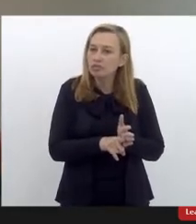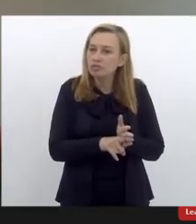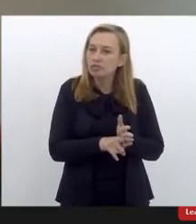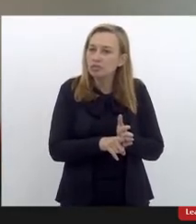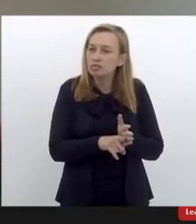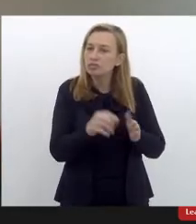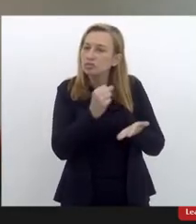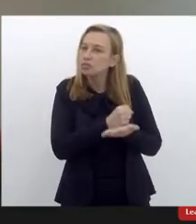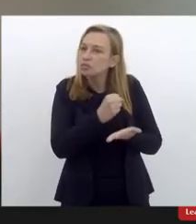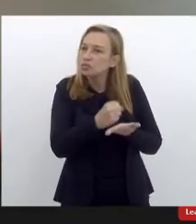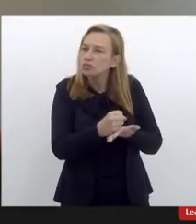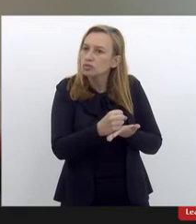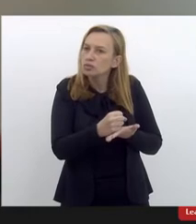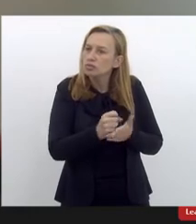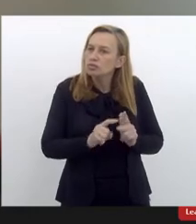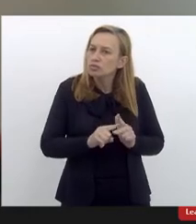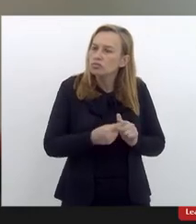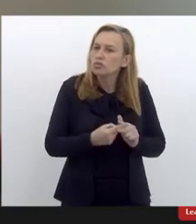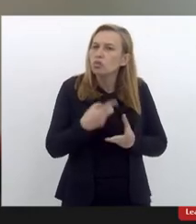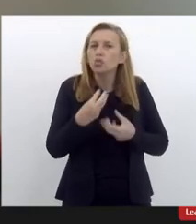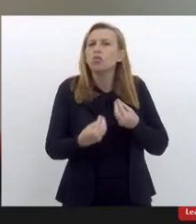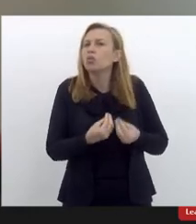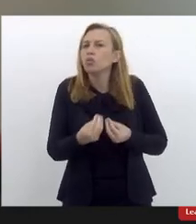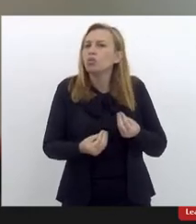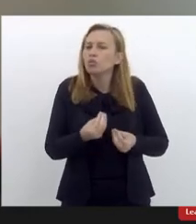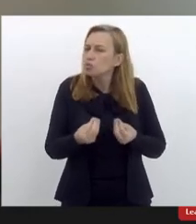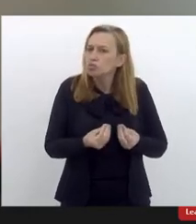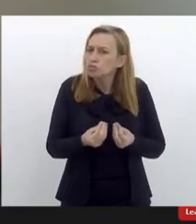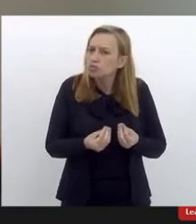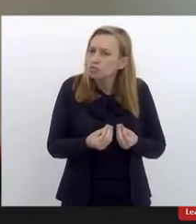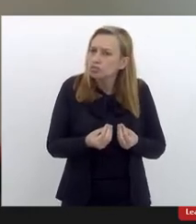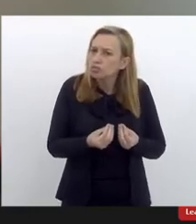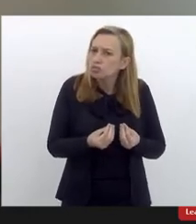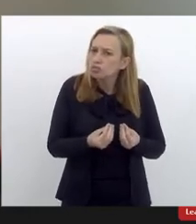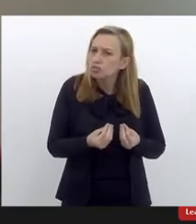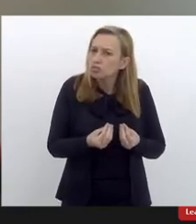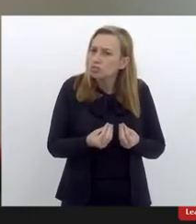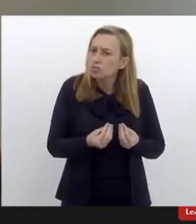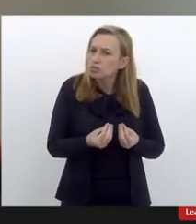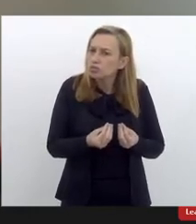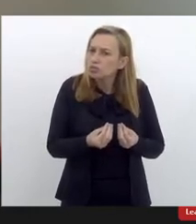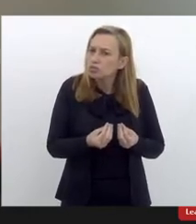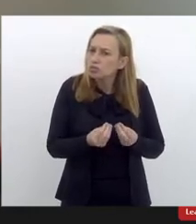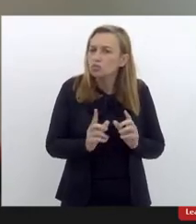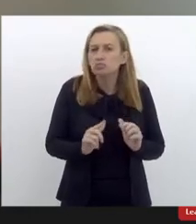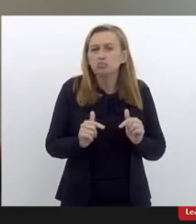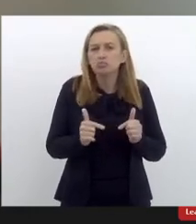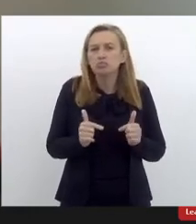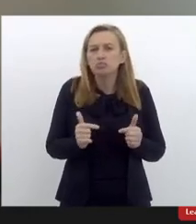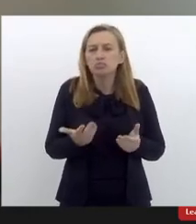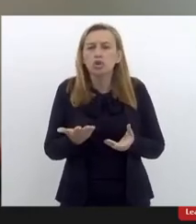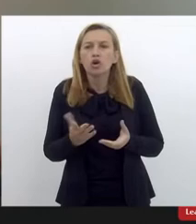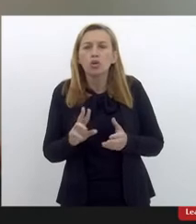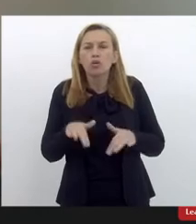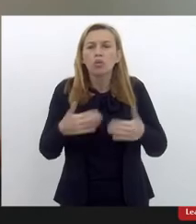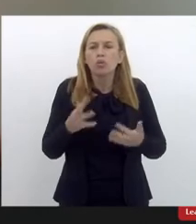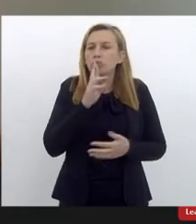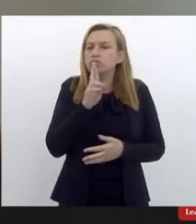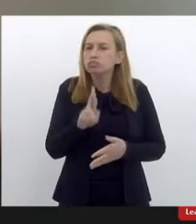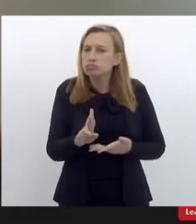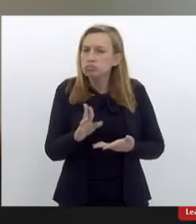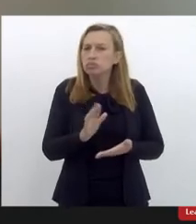dos contratos, né, de manutenção, como foram feitas essas ações, qual foi o resultado disso,